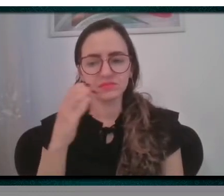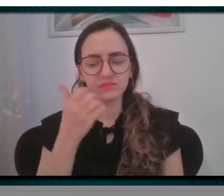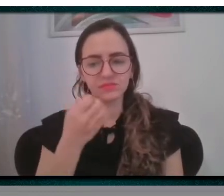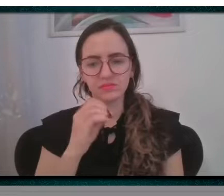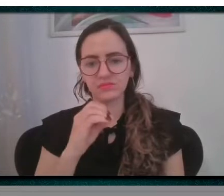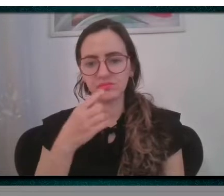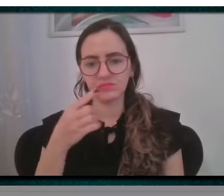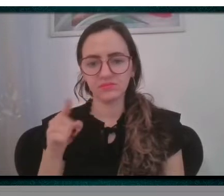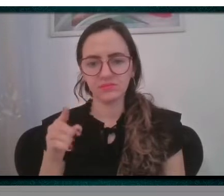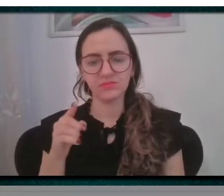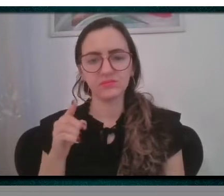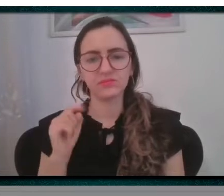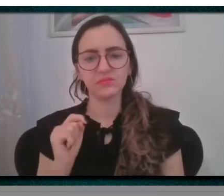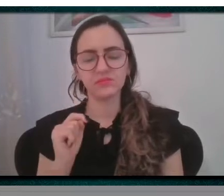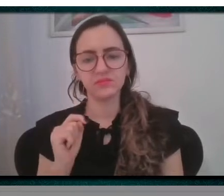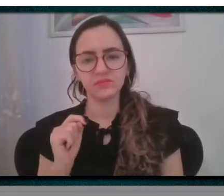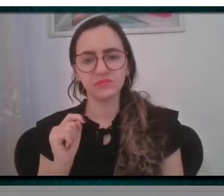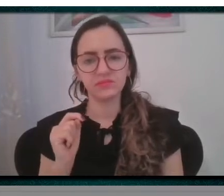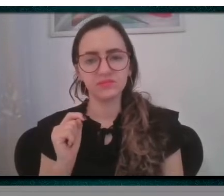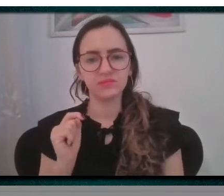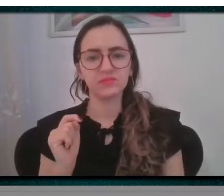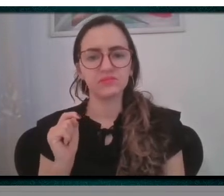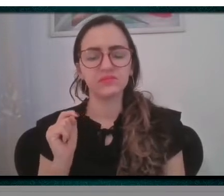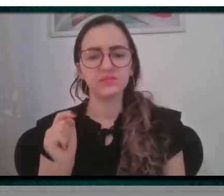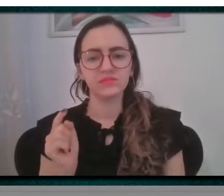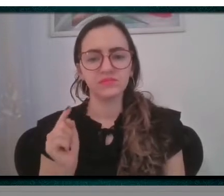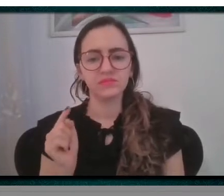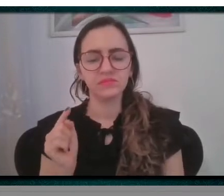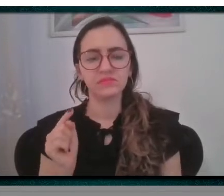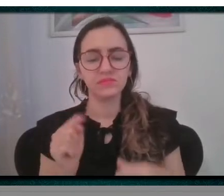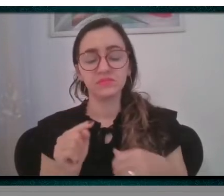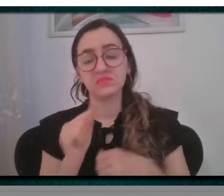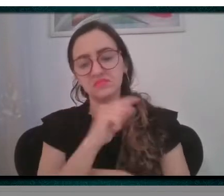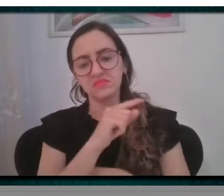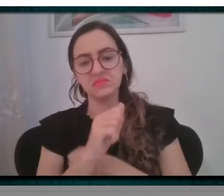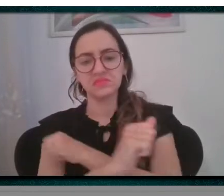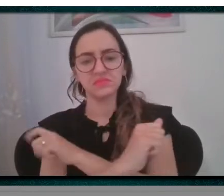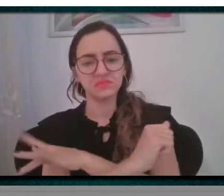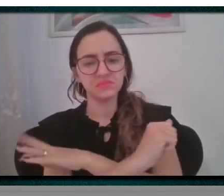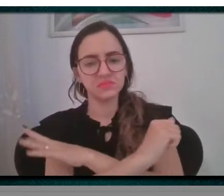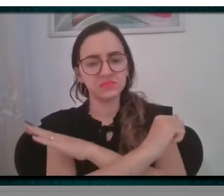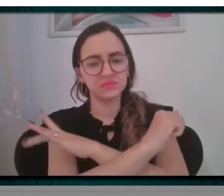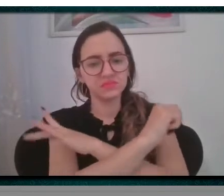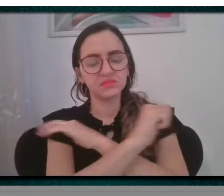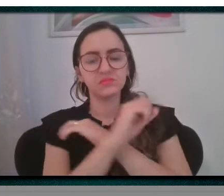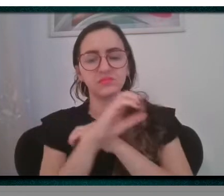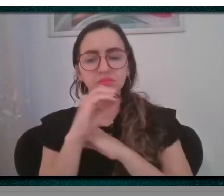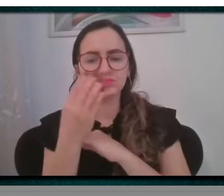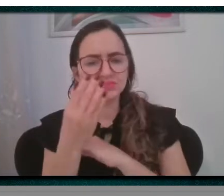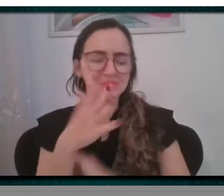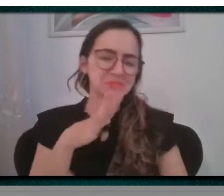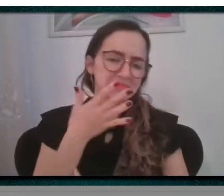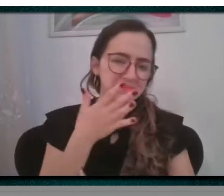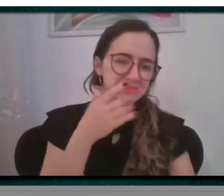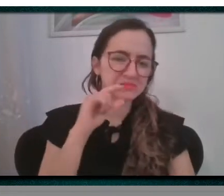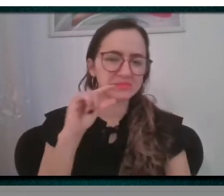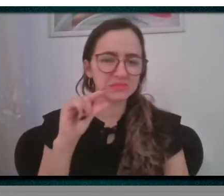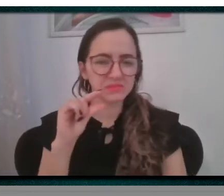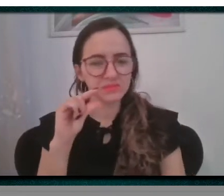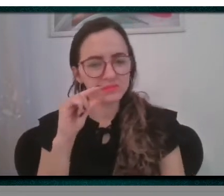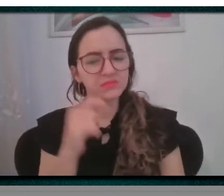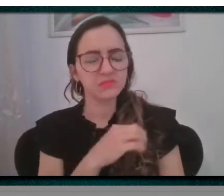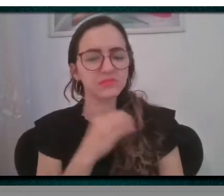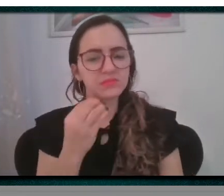um composto que ele é um composto muito ácido ou pouco ácido. Isso está diretamente relacionado com a concentração, tá